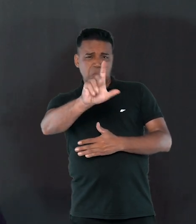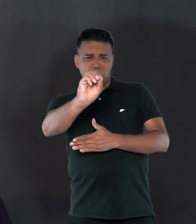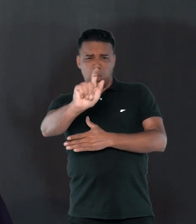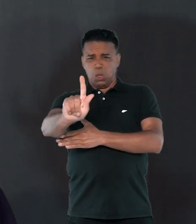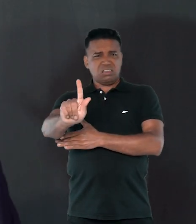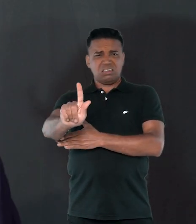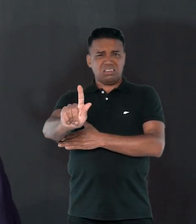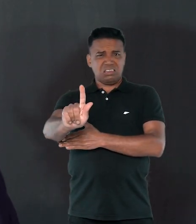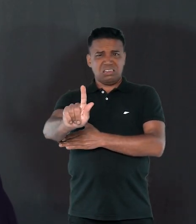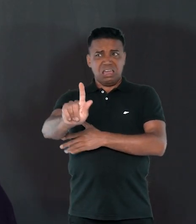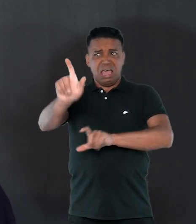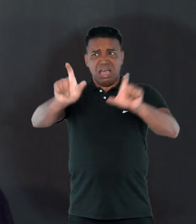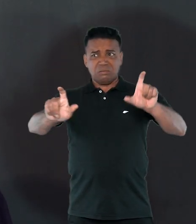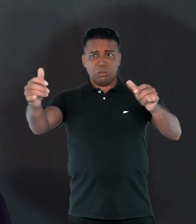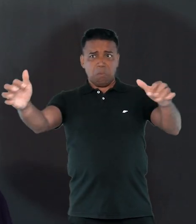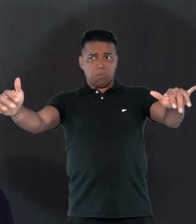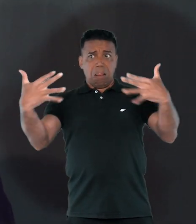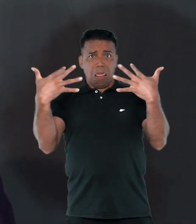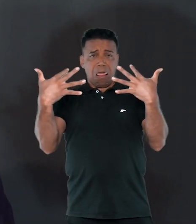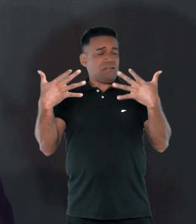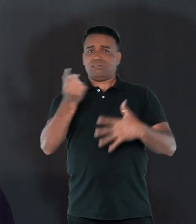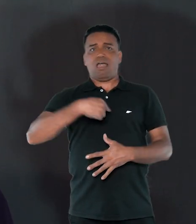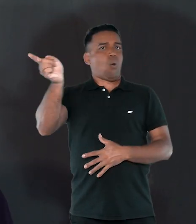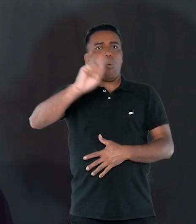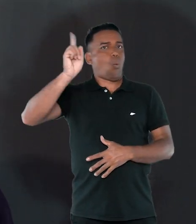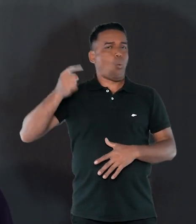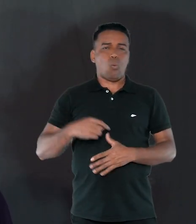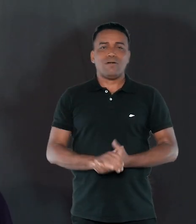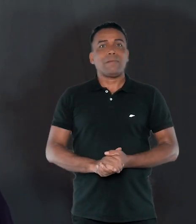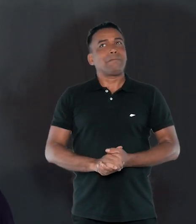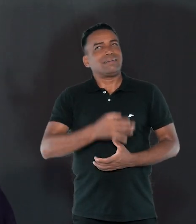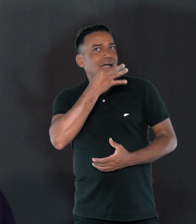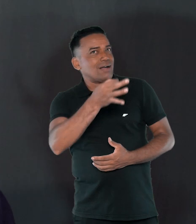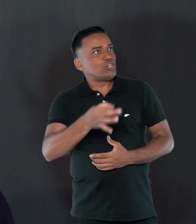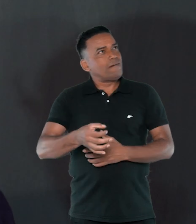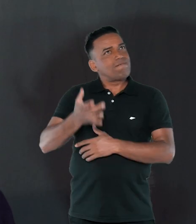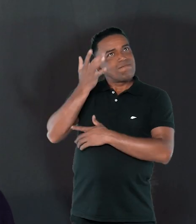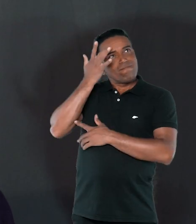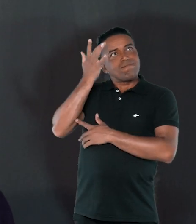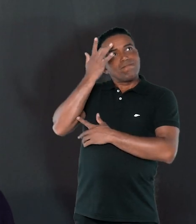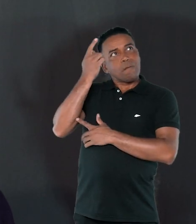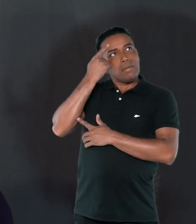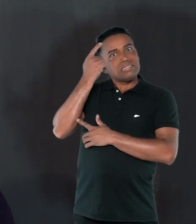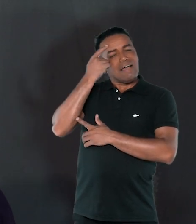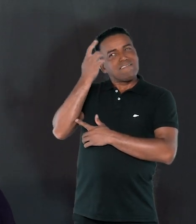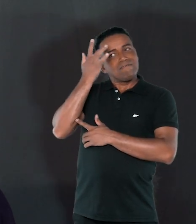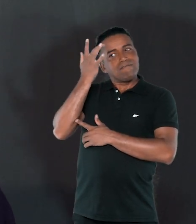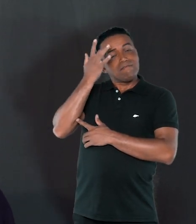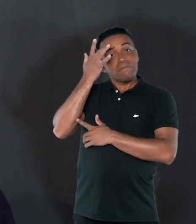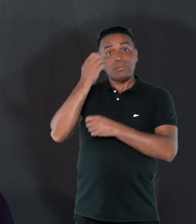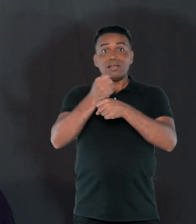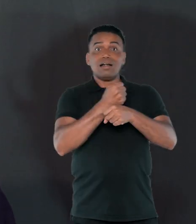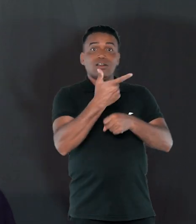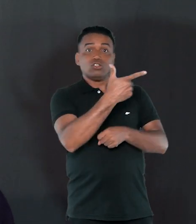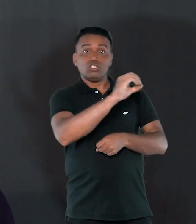para um tanto de gente ler? Não. Mas acho que eu fui amadurecendo essa ideia. Em